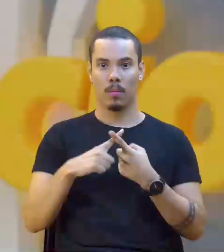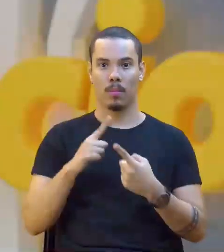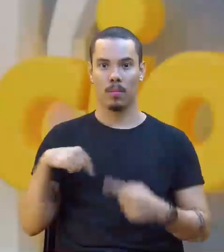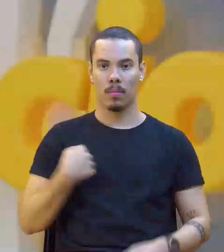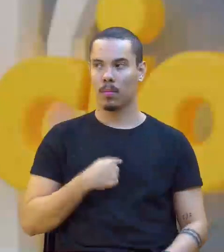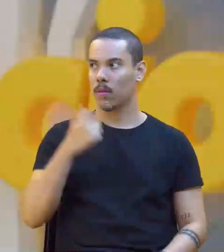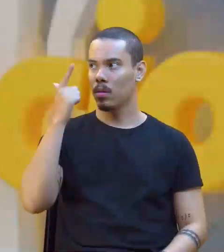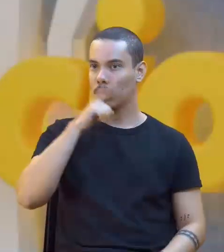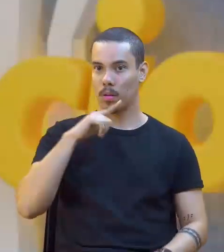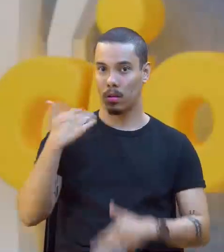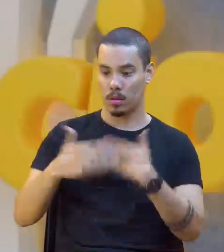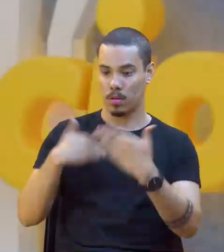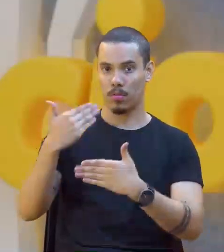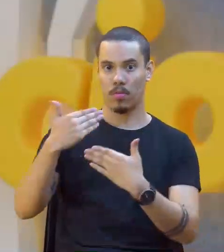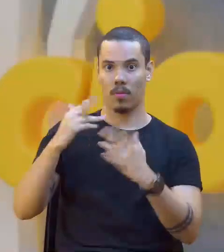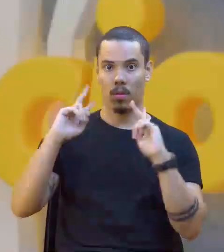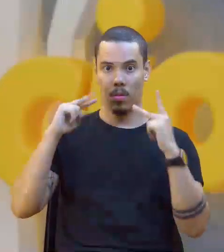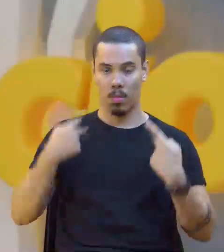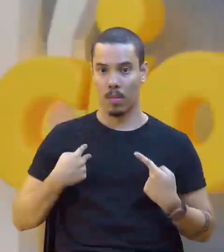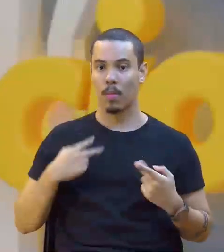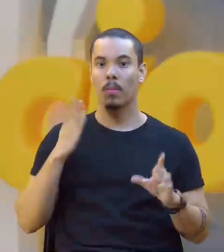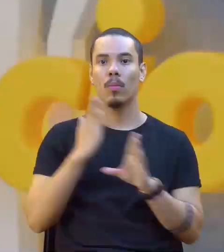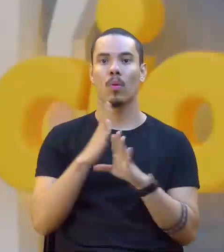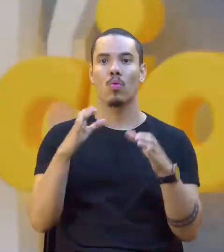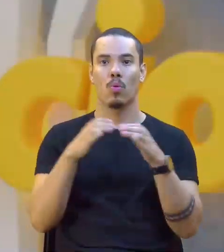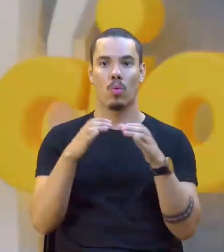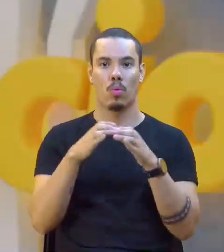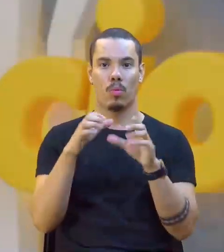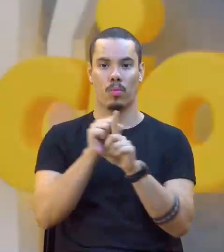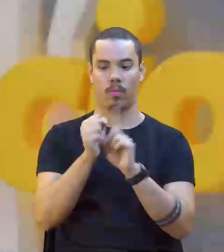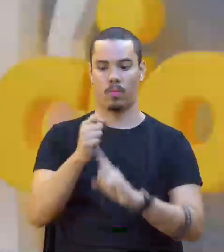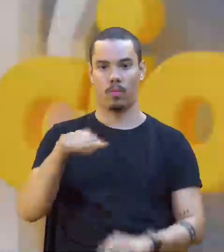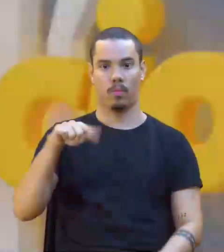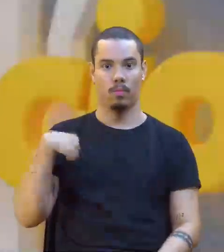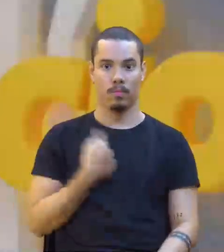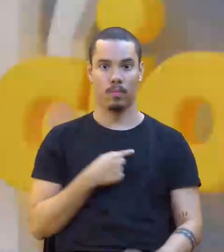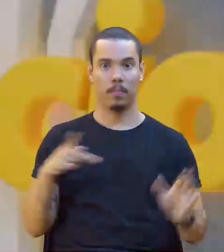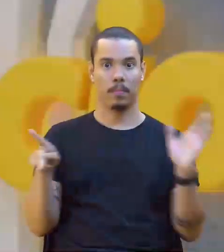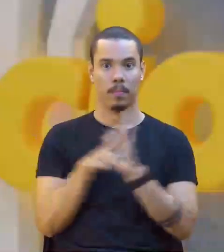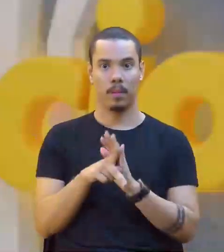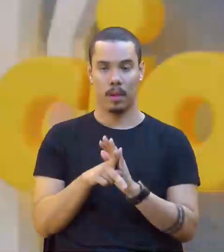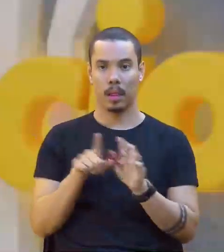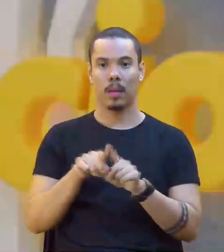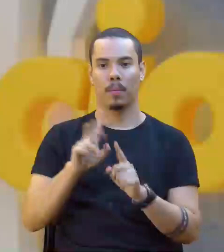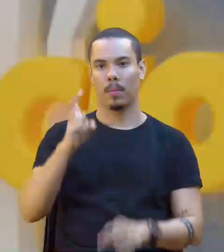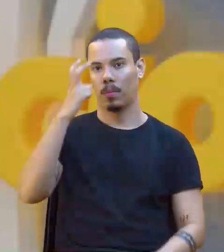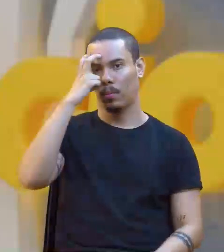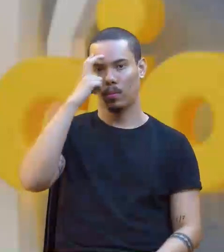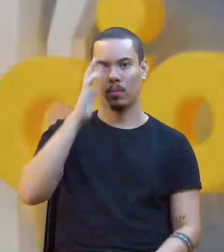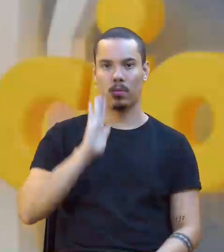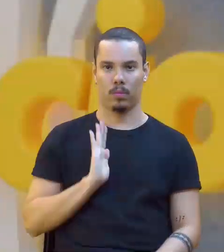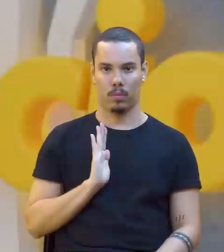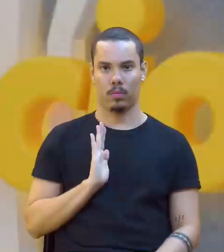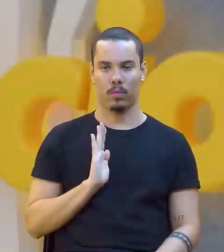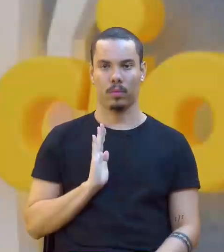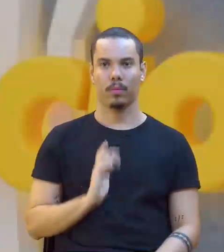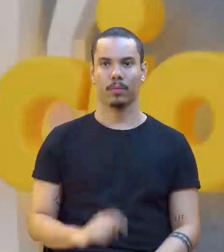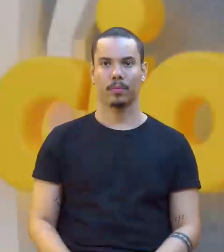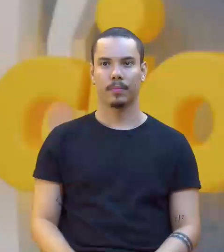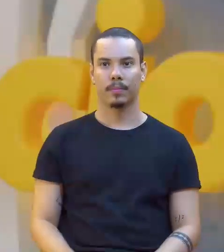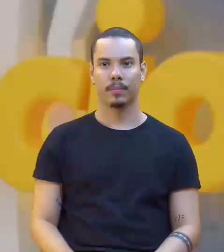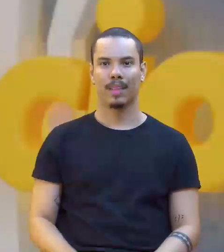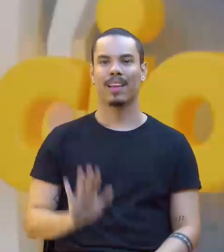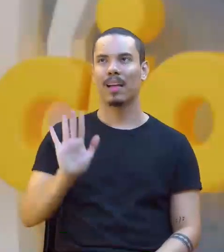desenvolver humanamente através do grupo social da qual a gente faz parte, através da cultura. Aí,